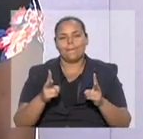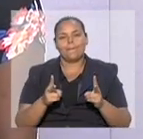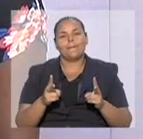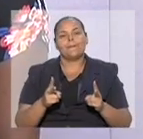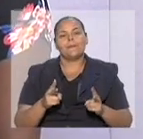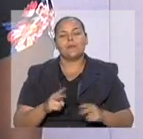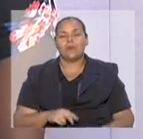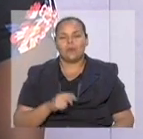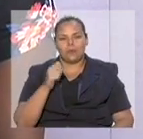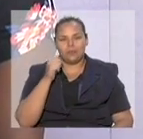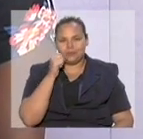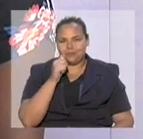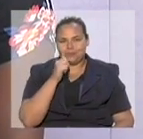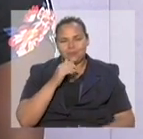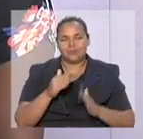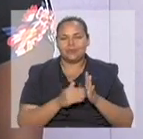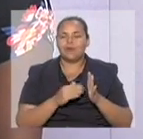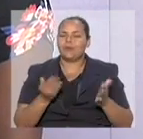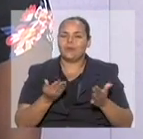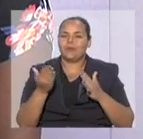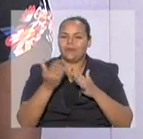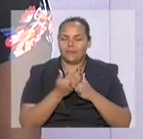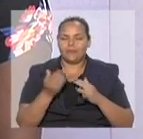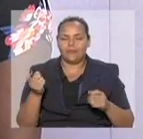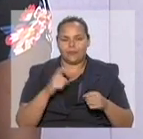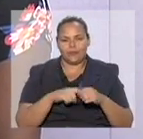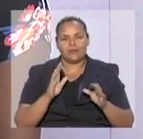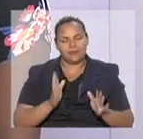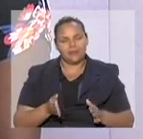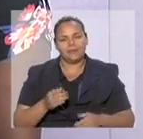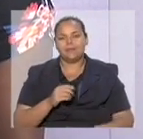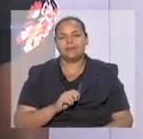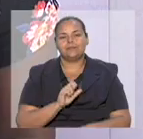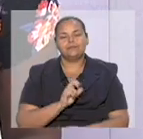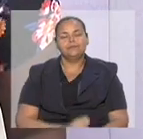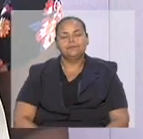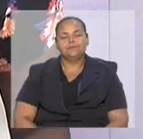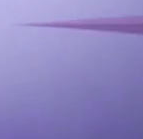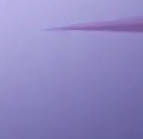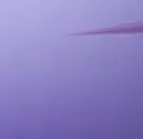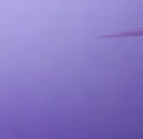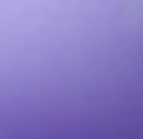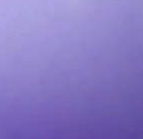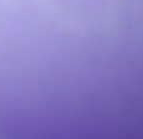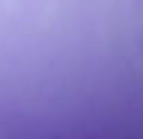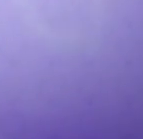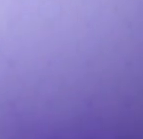Toda Mulher vai para um breve intervalo e volta já. Não saia daí.